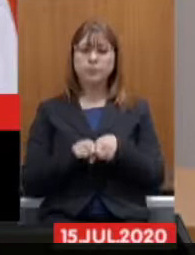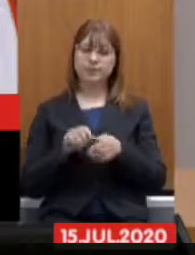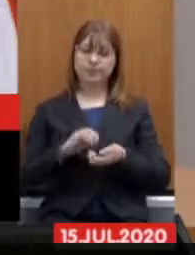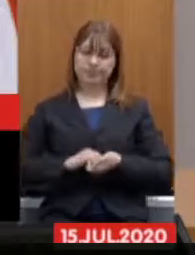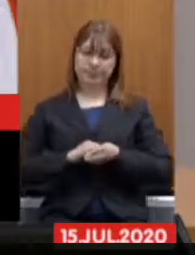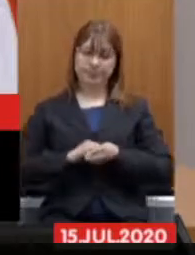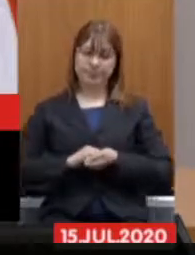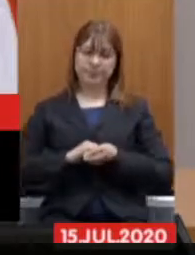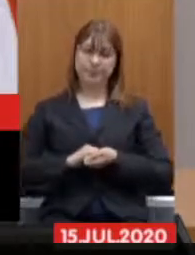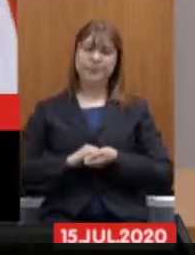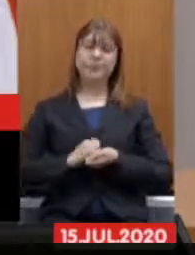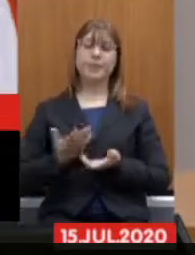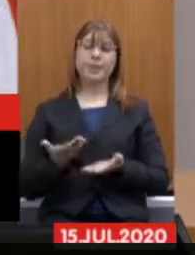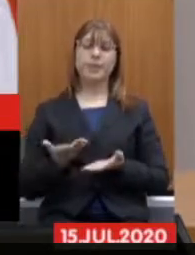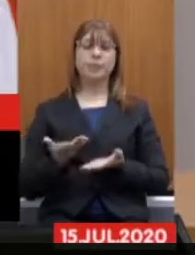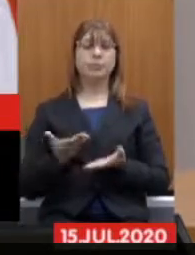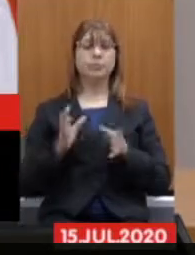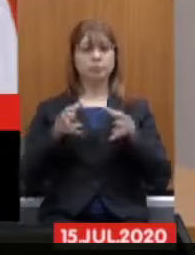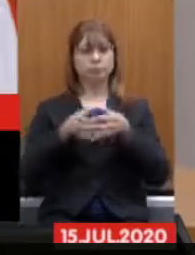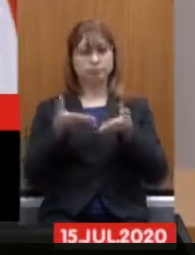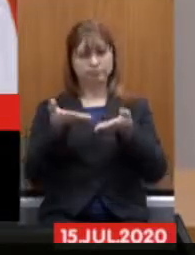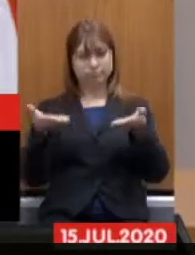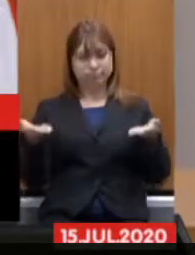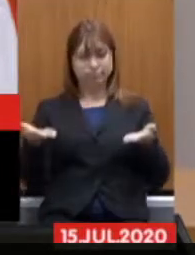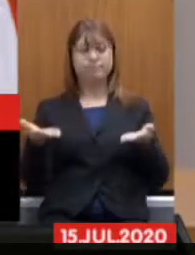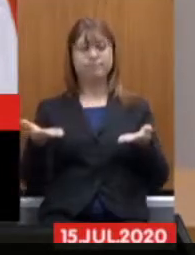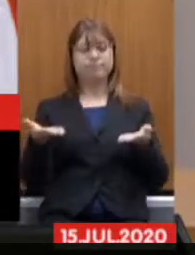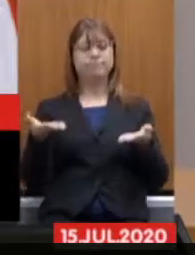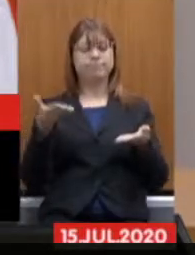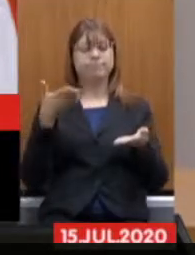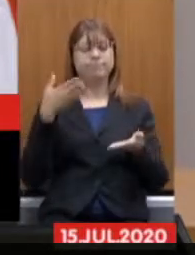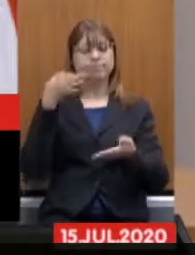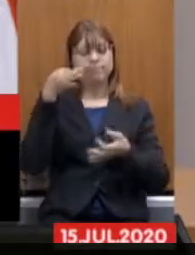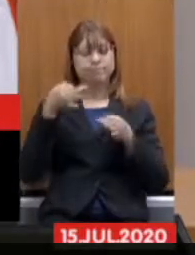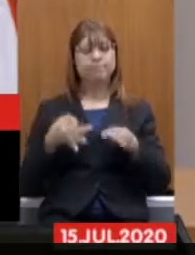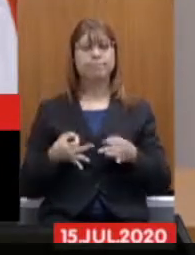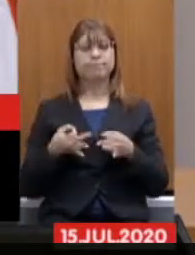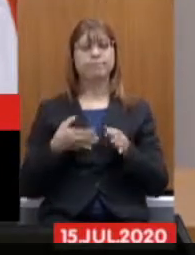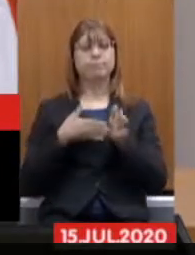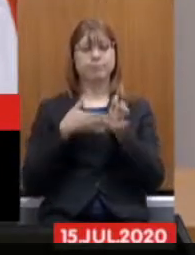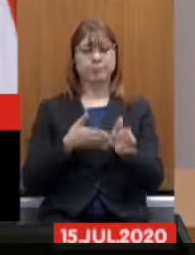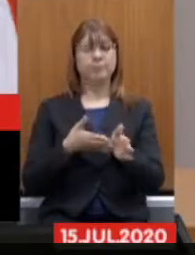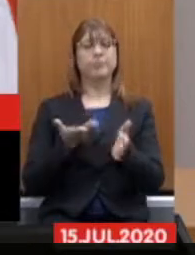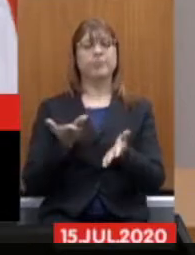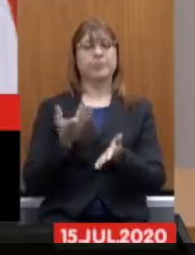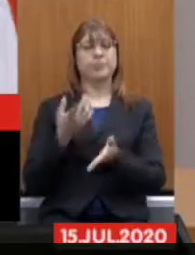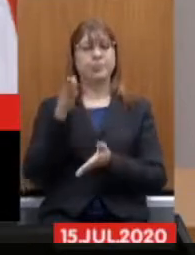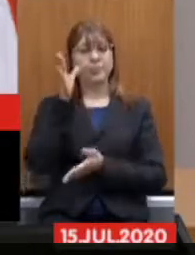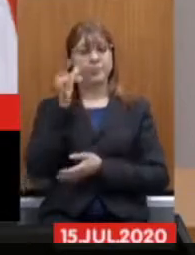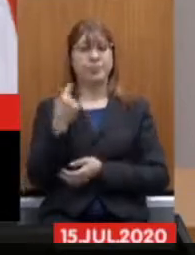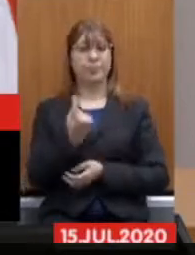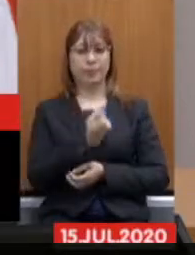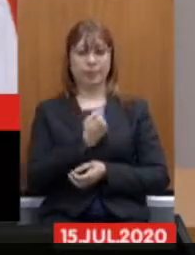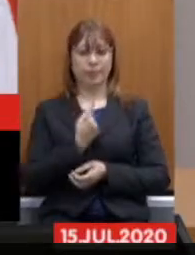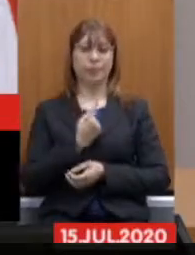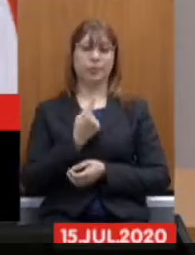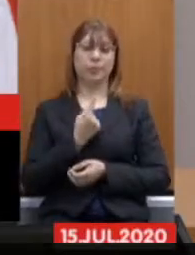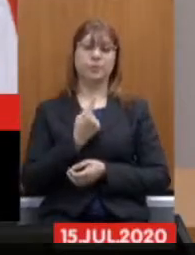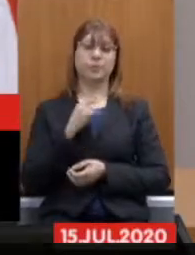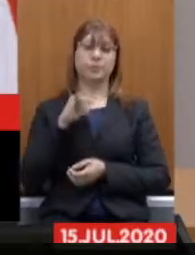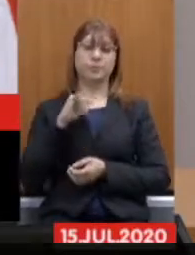saudar a nossa categoria que tem certeza nos acompanhe através dos canais da assembleia legislativa